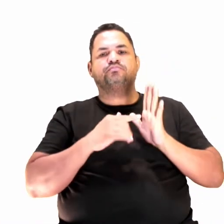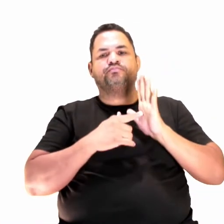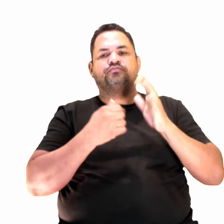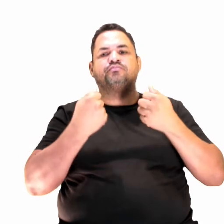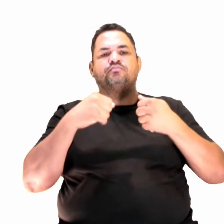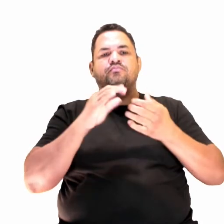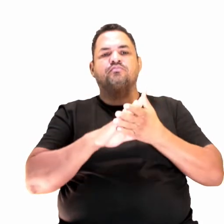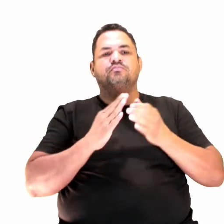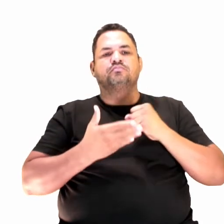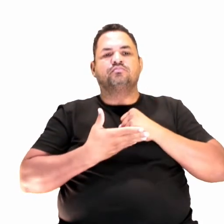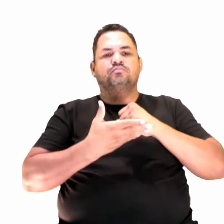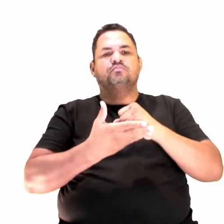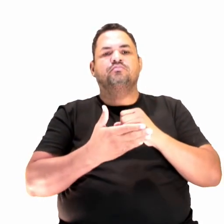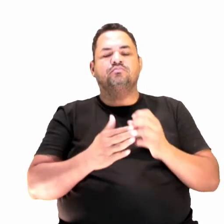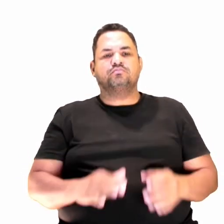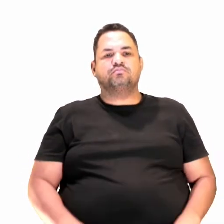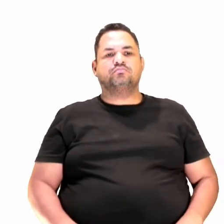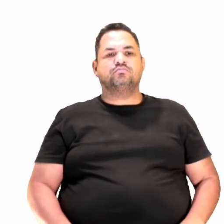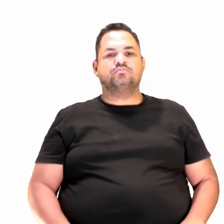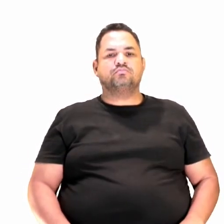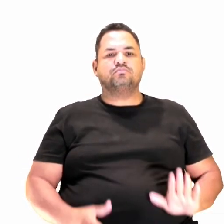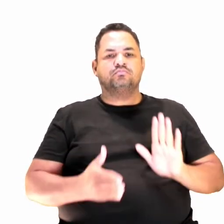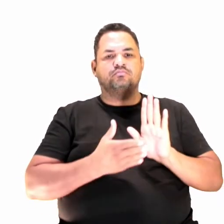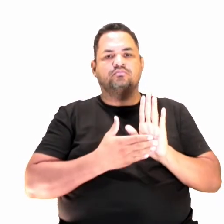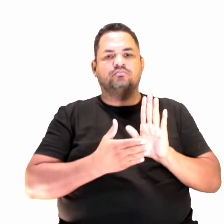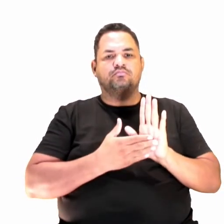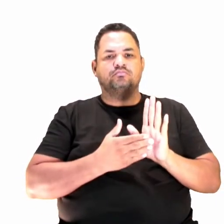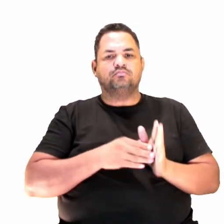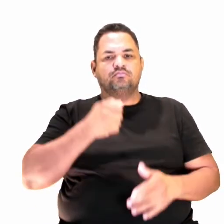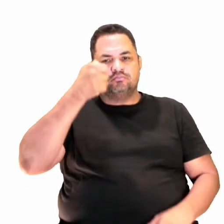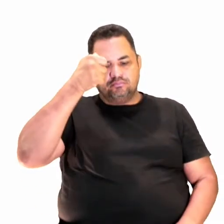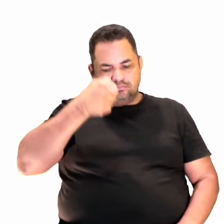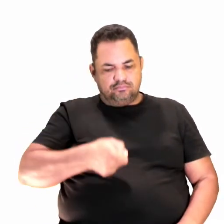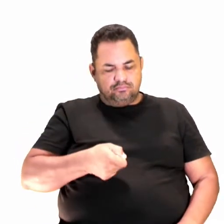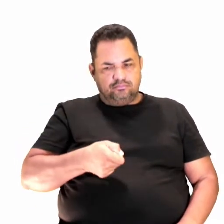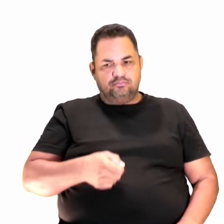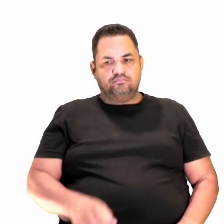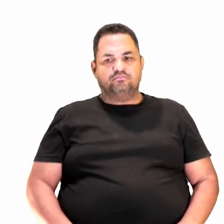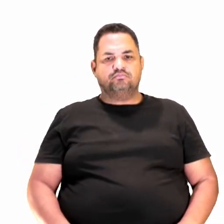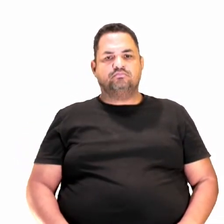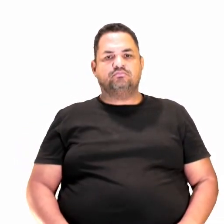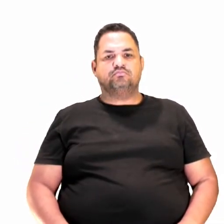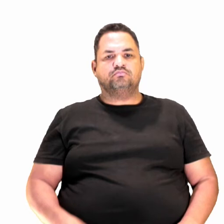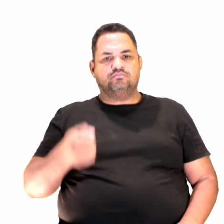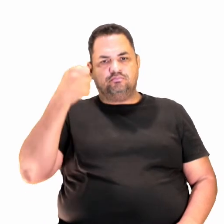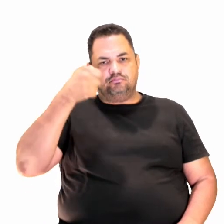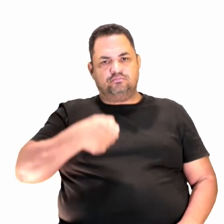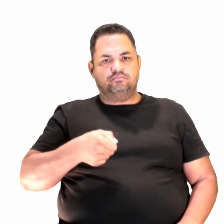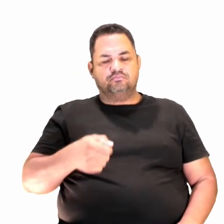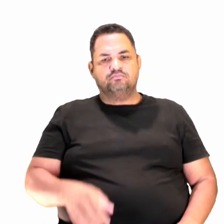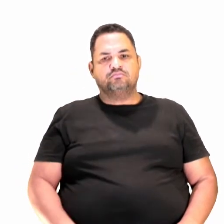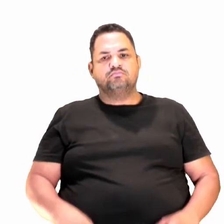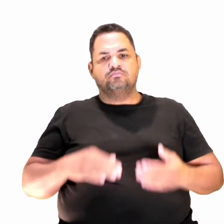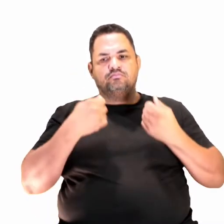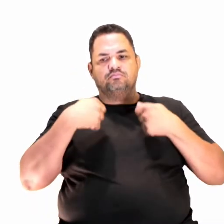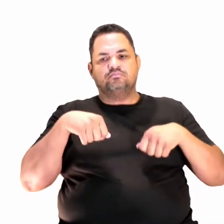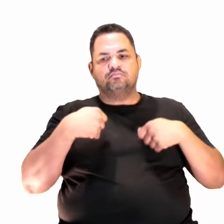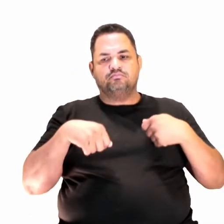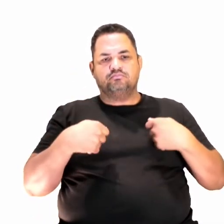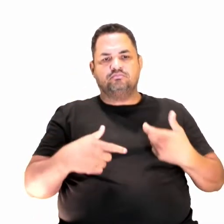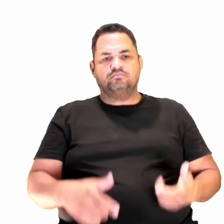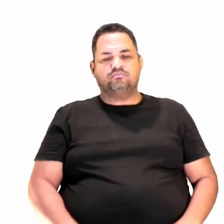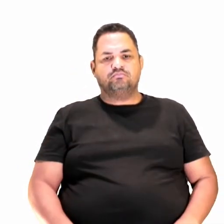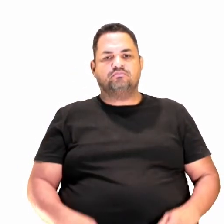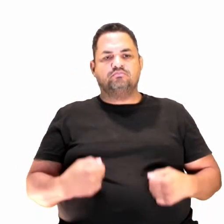forte possibilidade, certo? Baseada em evidências, a deduction, a dedução, obrigação